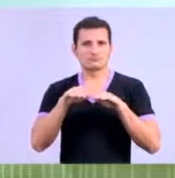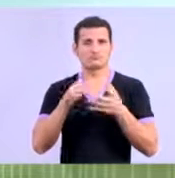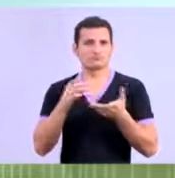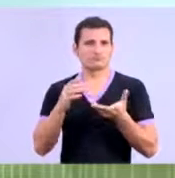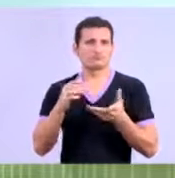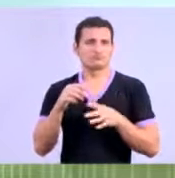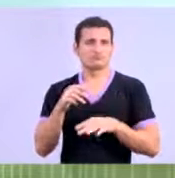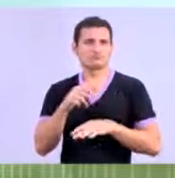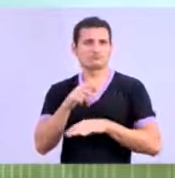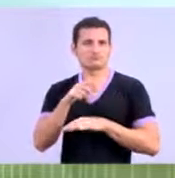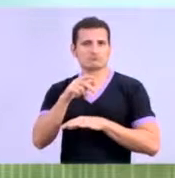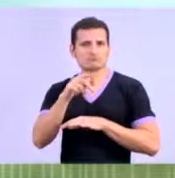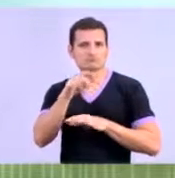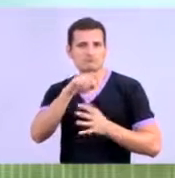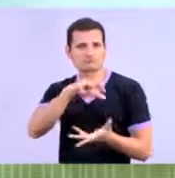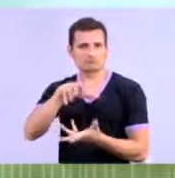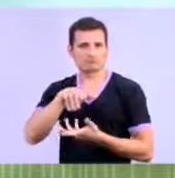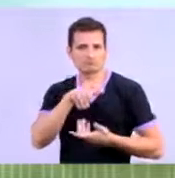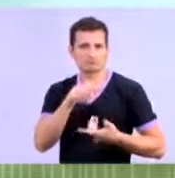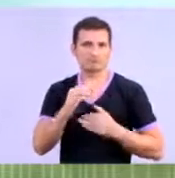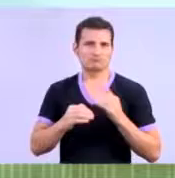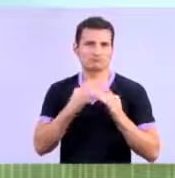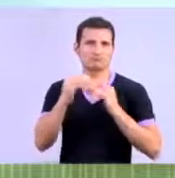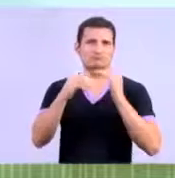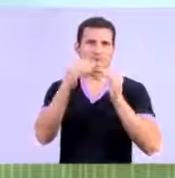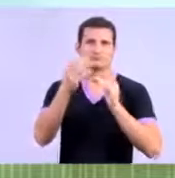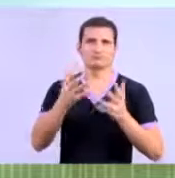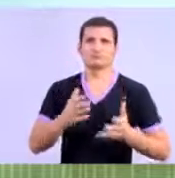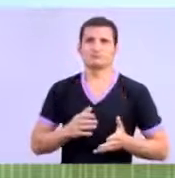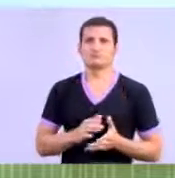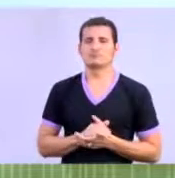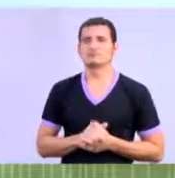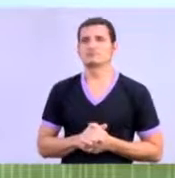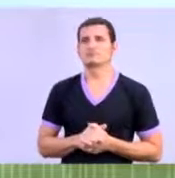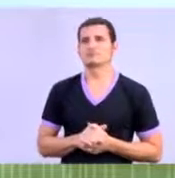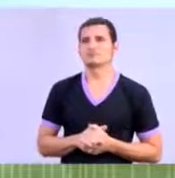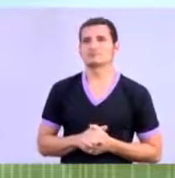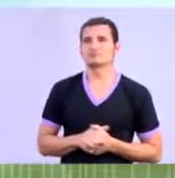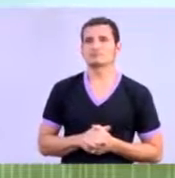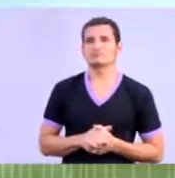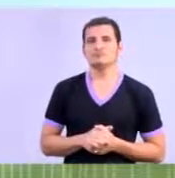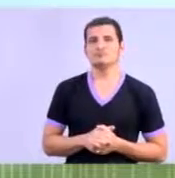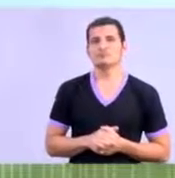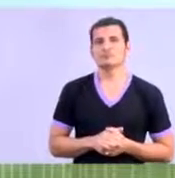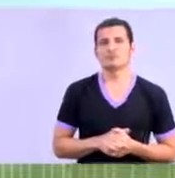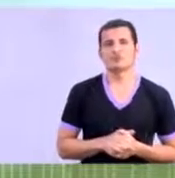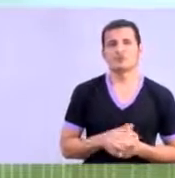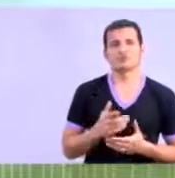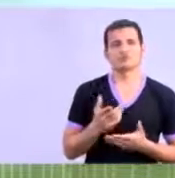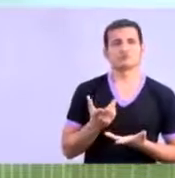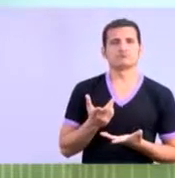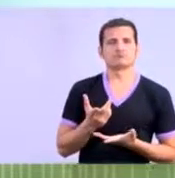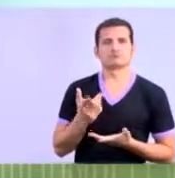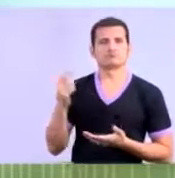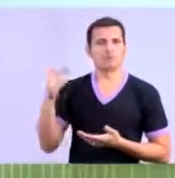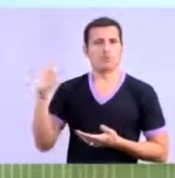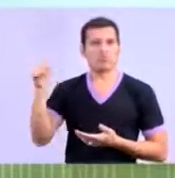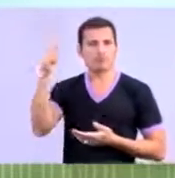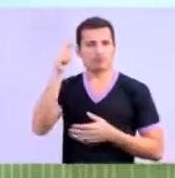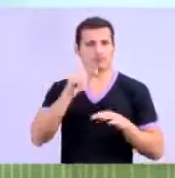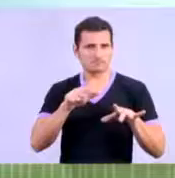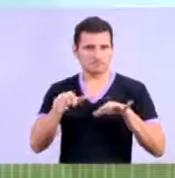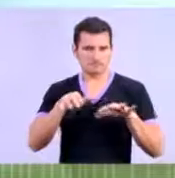de desenvolvimento, né? Padrões que definem, olha, faça assim que você está fazendo da mesma maneira que outras pessoas, que outros programadores do mundo